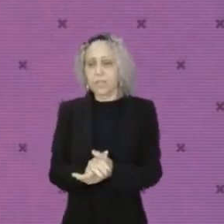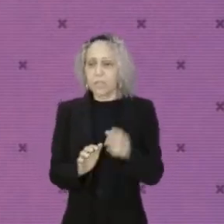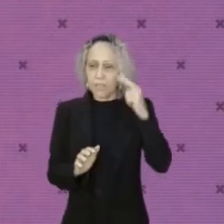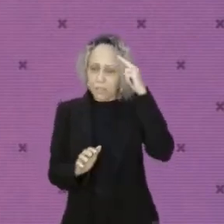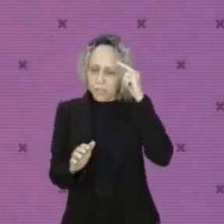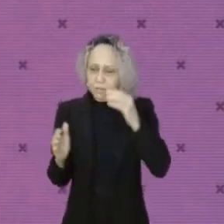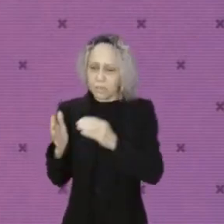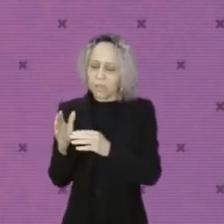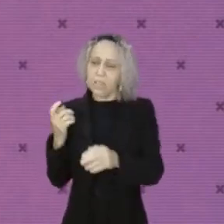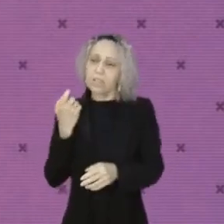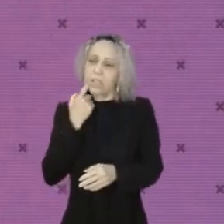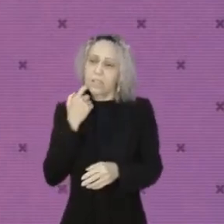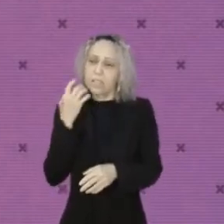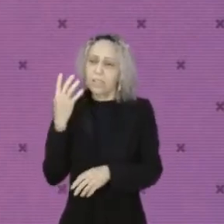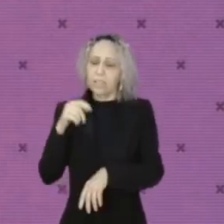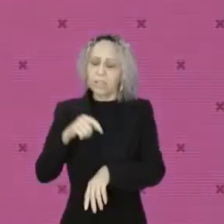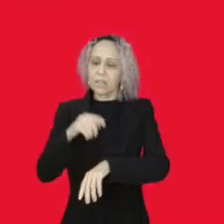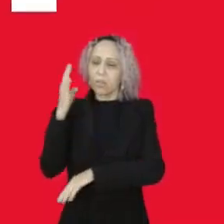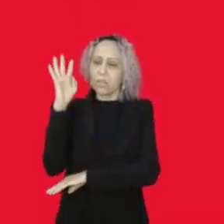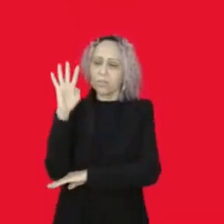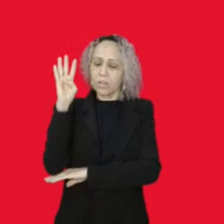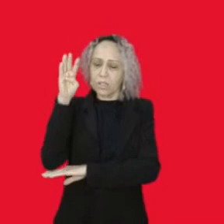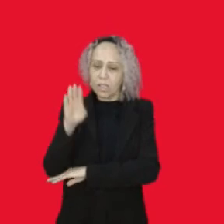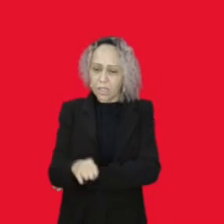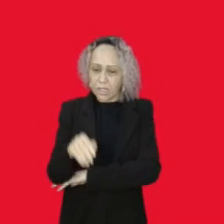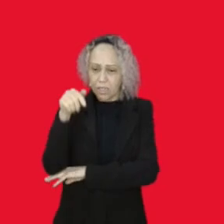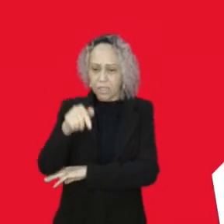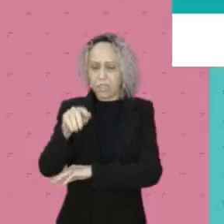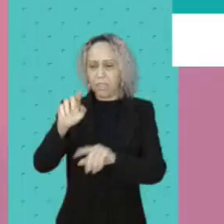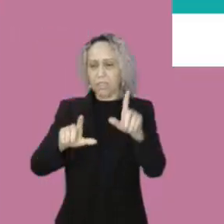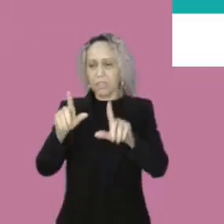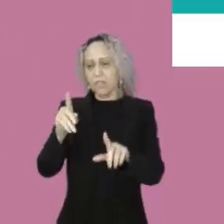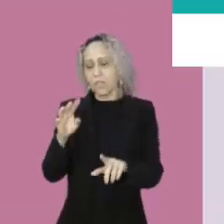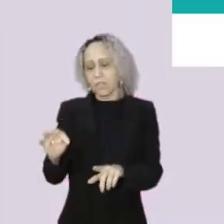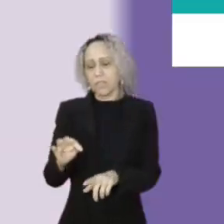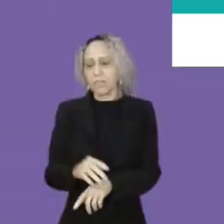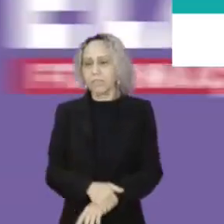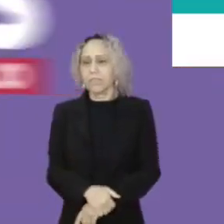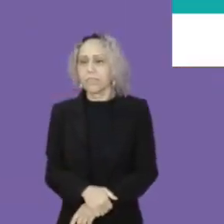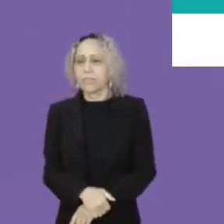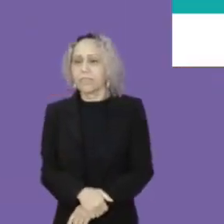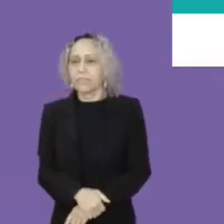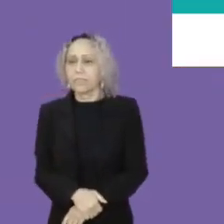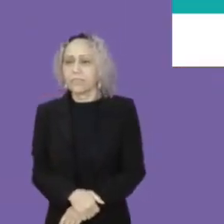segunda a sexta-feira, sempre às 4 da tarde, aqui na TVPT.